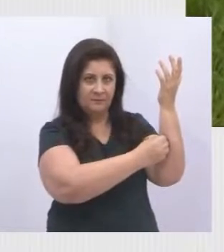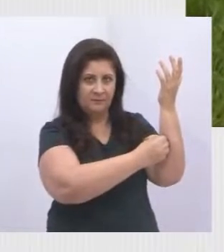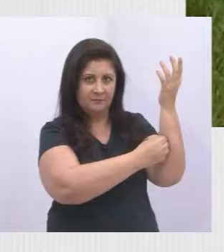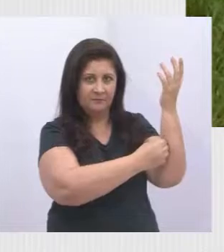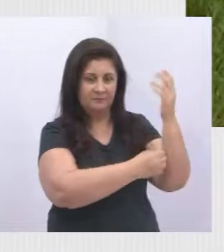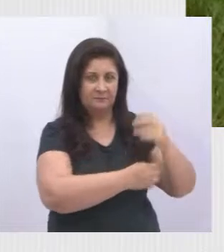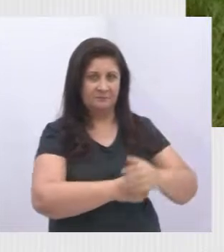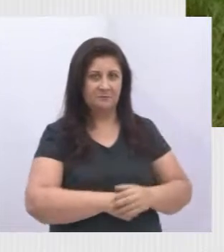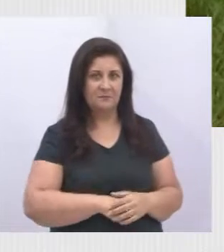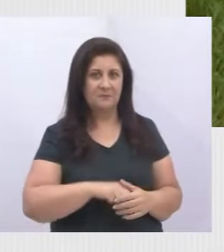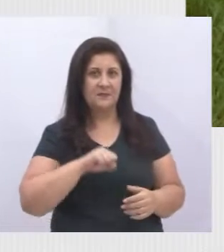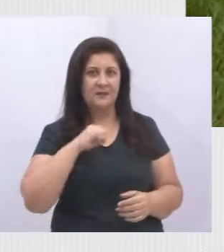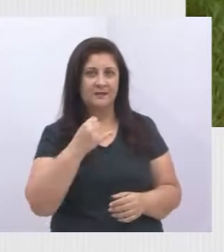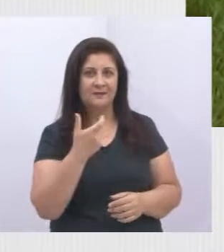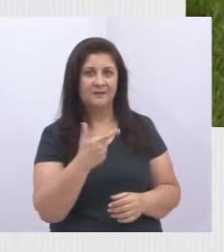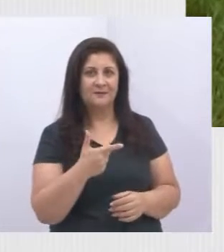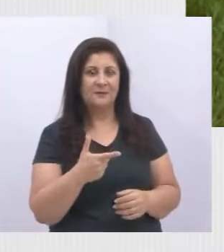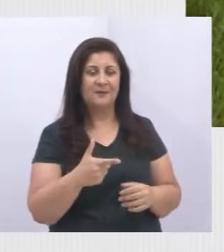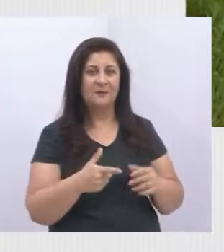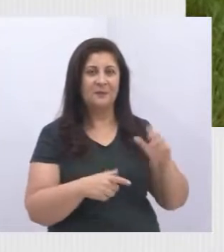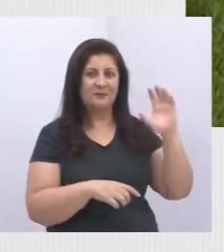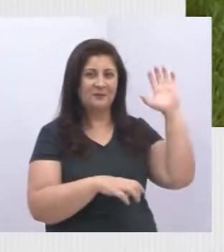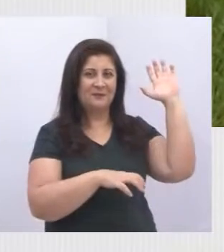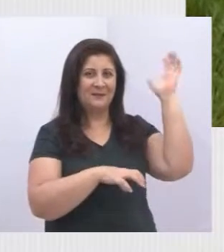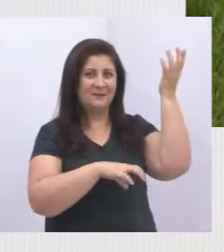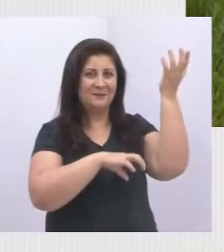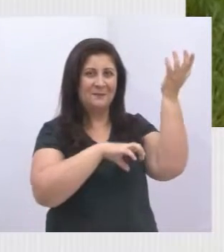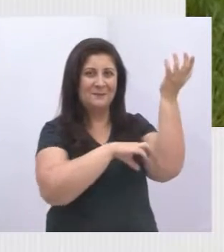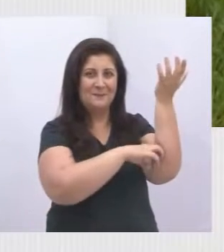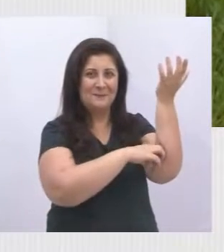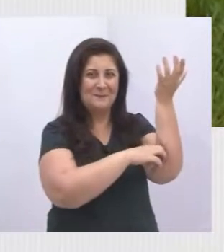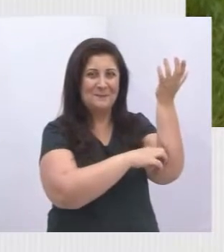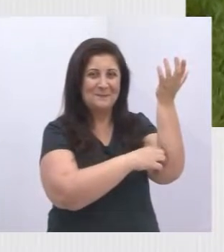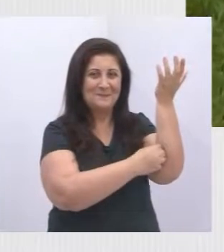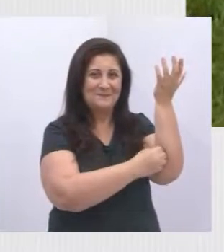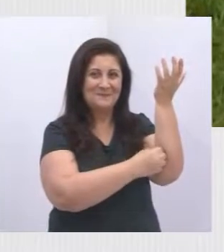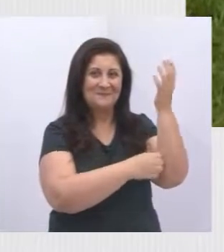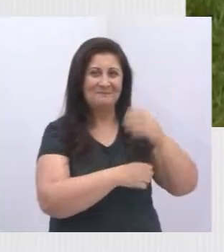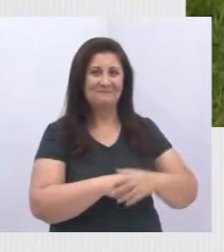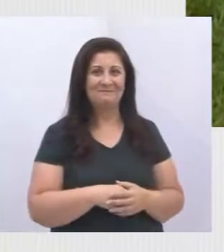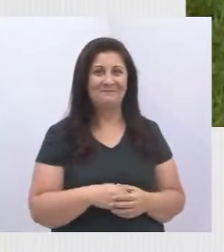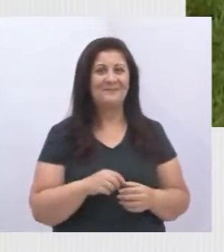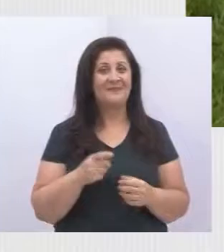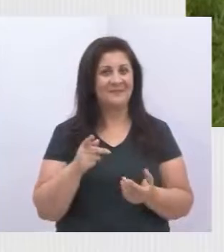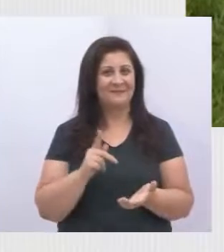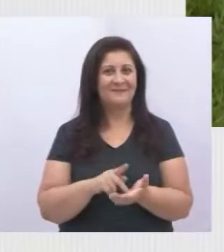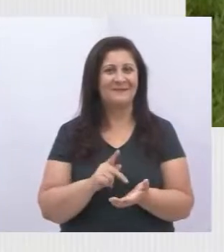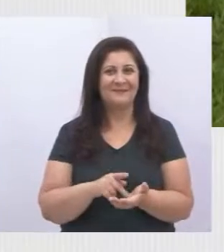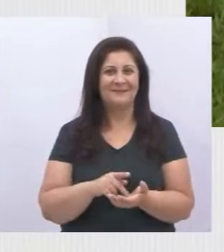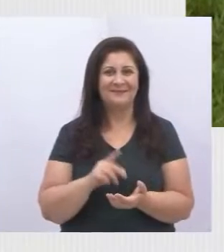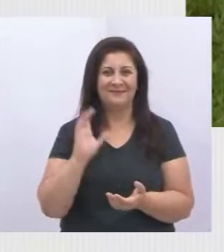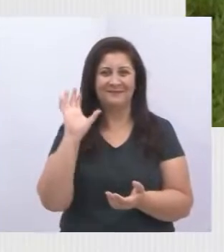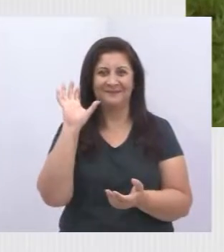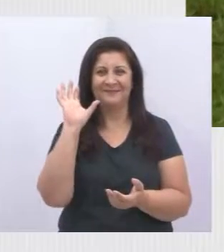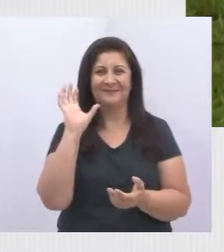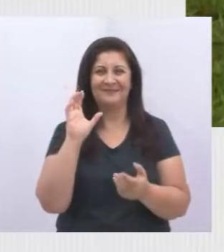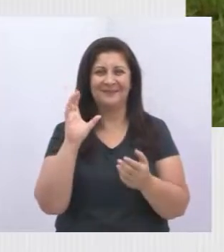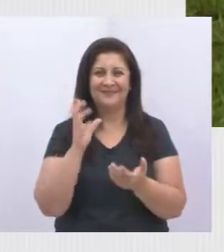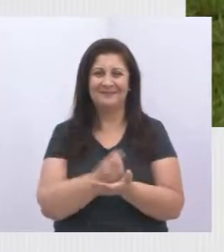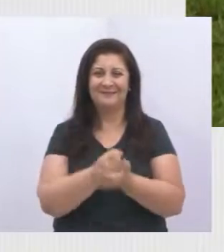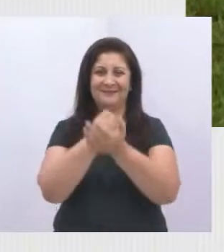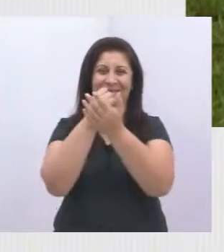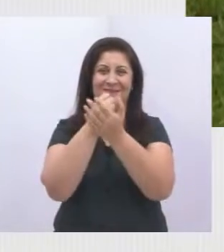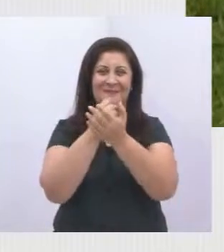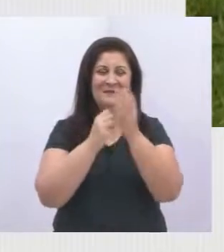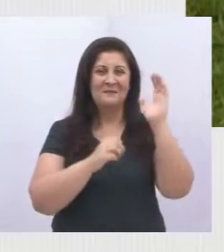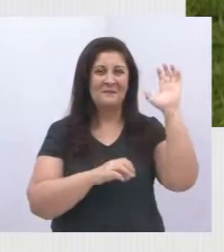E aí, se não fosse o pé de coqueiro, tinha batido na casa da sua avó. Exatamente. O que salvou foi o pé de coqueiro ali, né? E